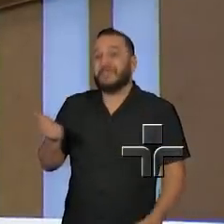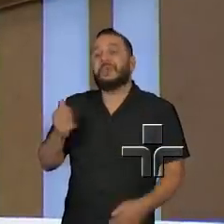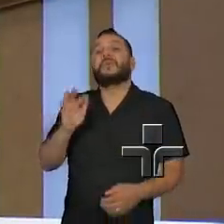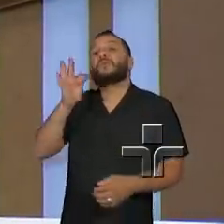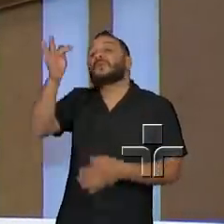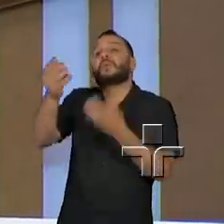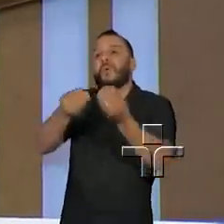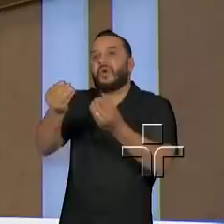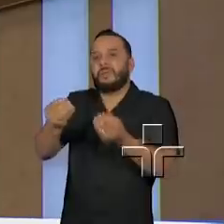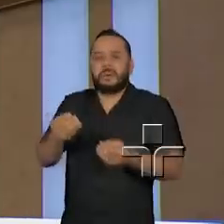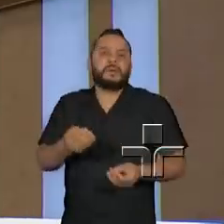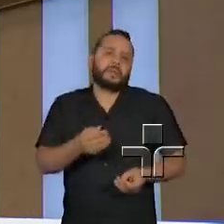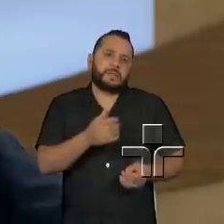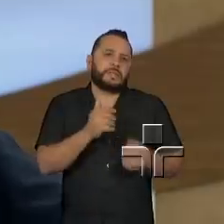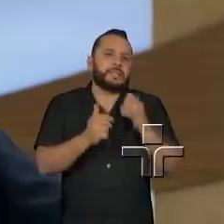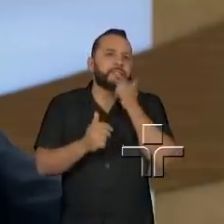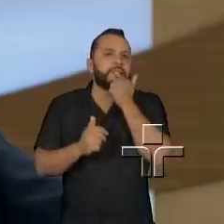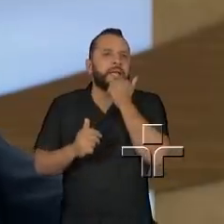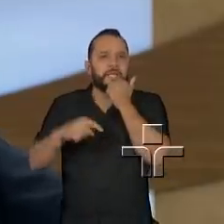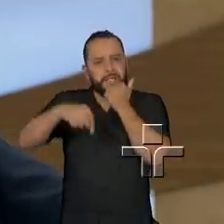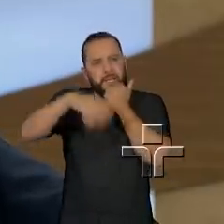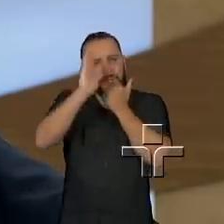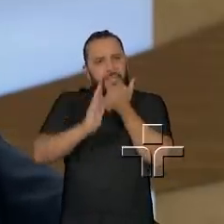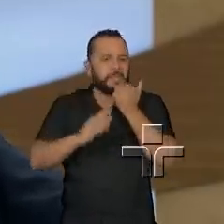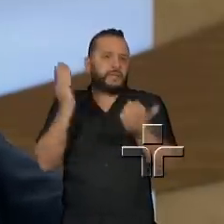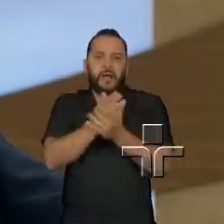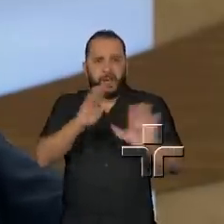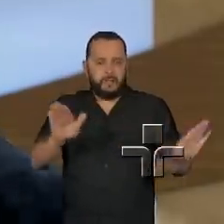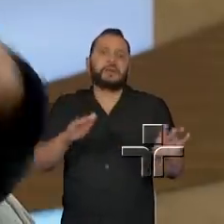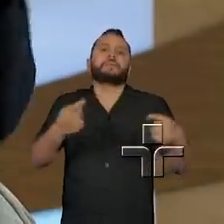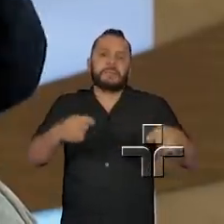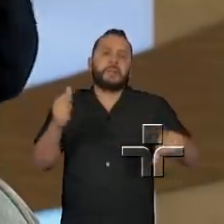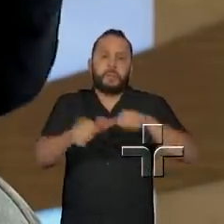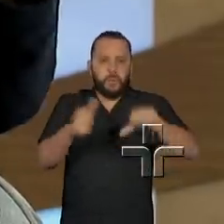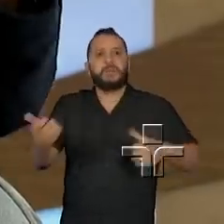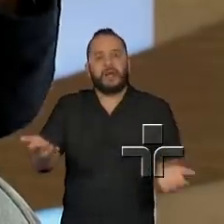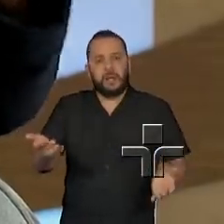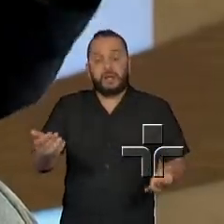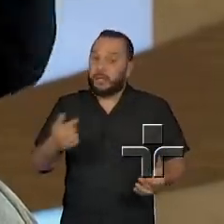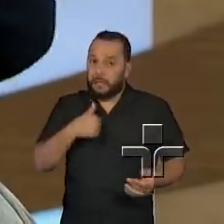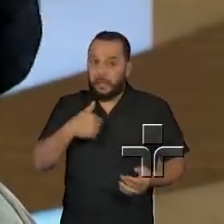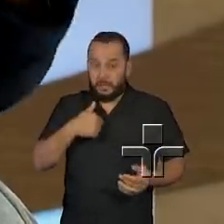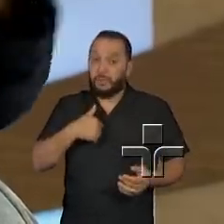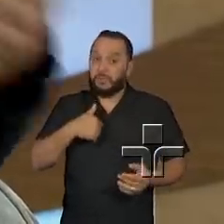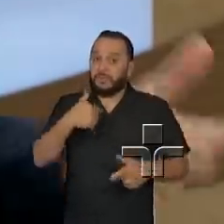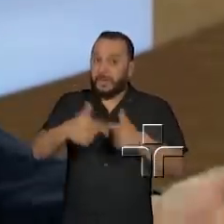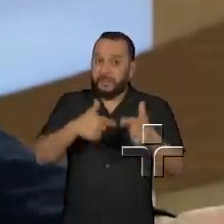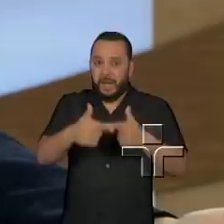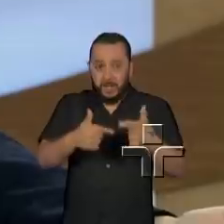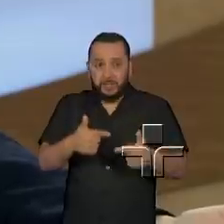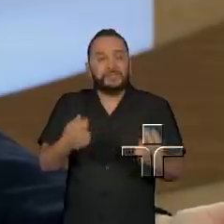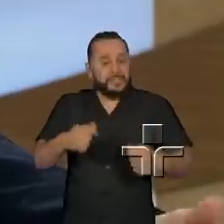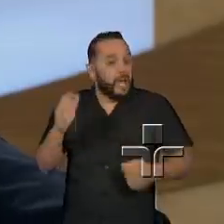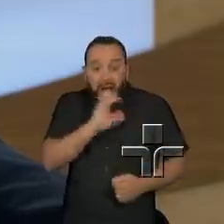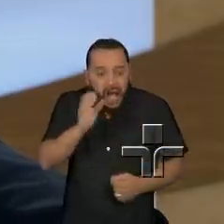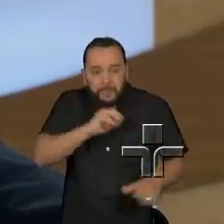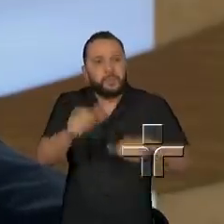ciência do Brasil vai acabar. E tem que mudar. Eu trabalho da outra maneira. Já que é assim, então tem que mudar